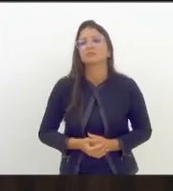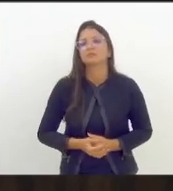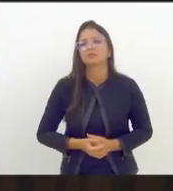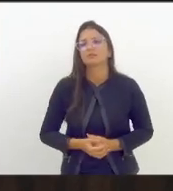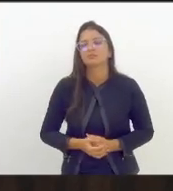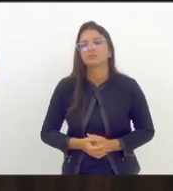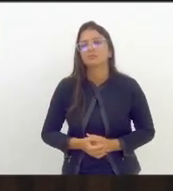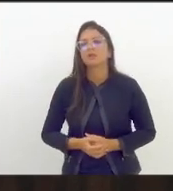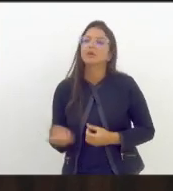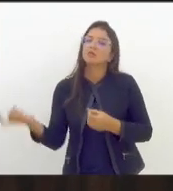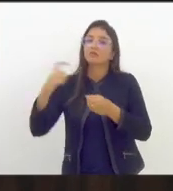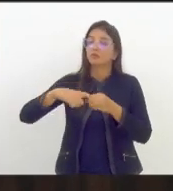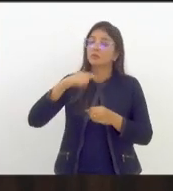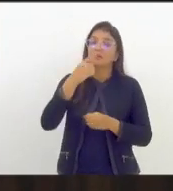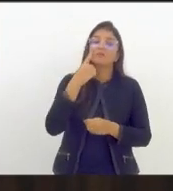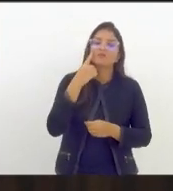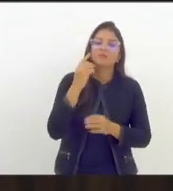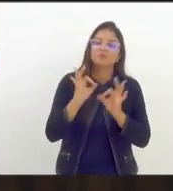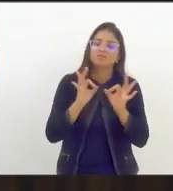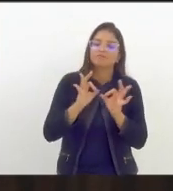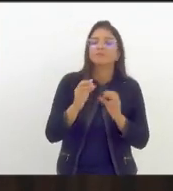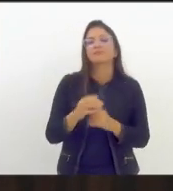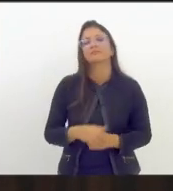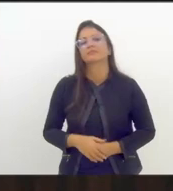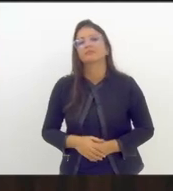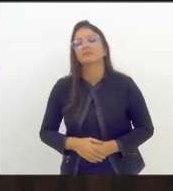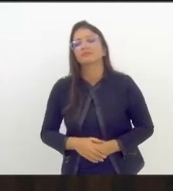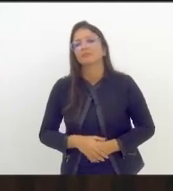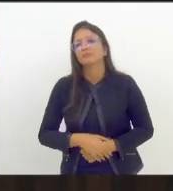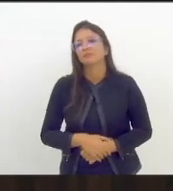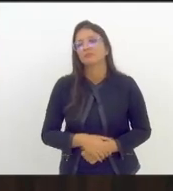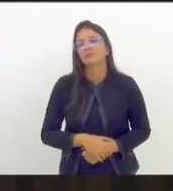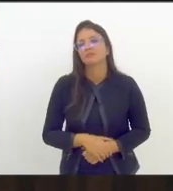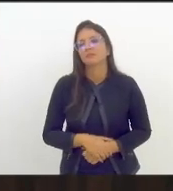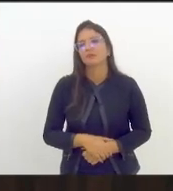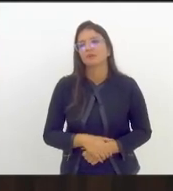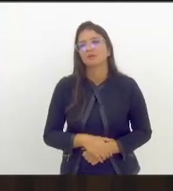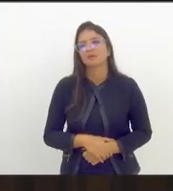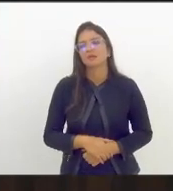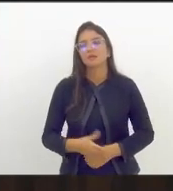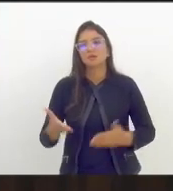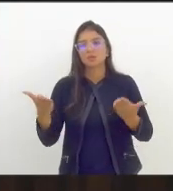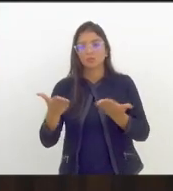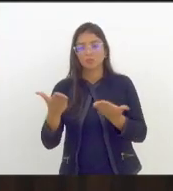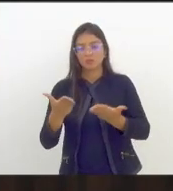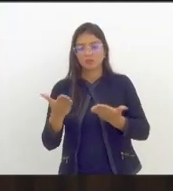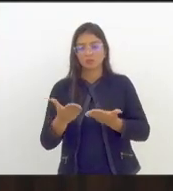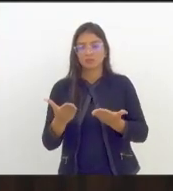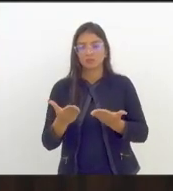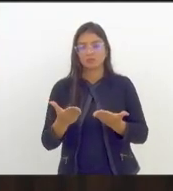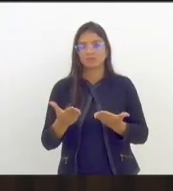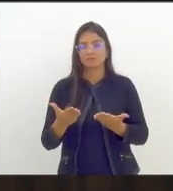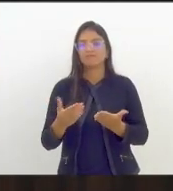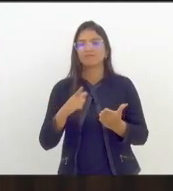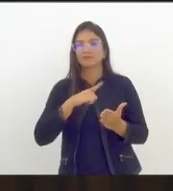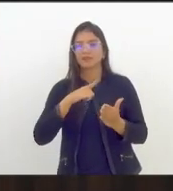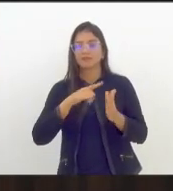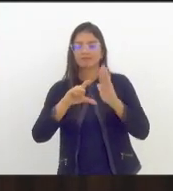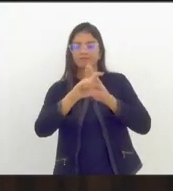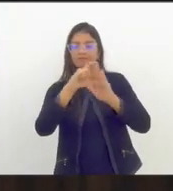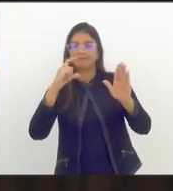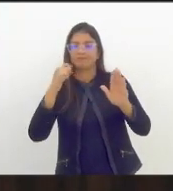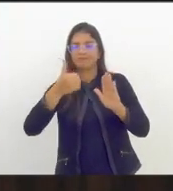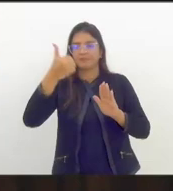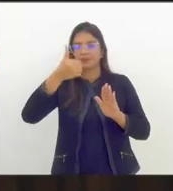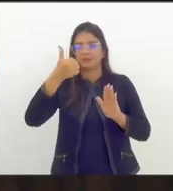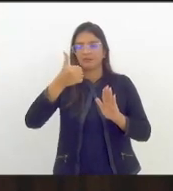Retorno ao autor para elaborar a indicação simples. Incluídos na ordem do dia, de acordo com o parágrafo 1º